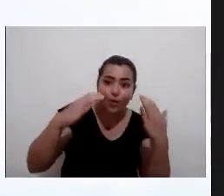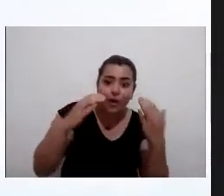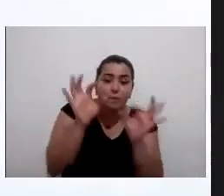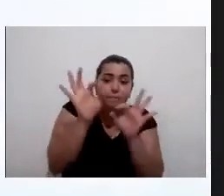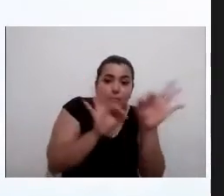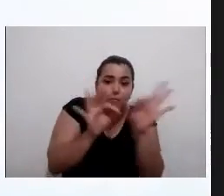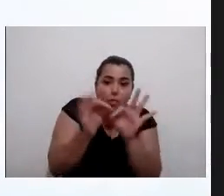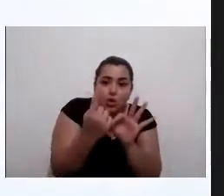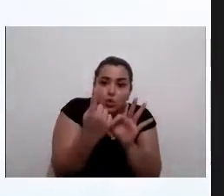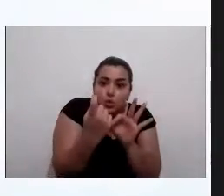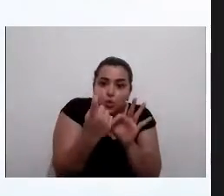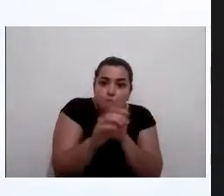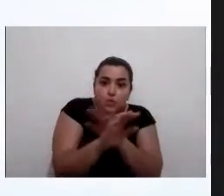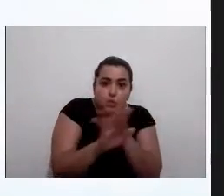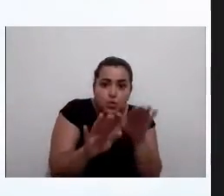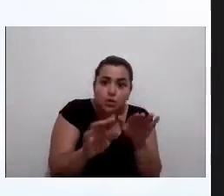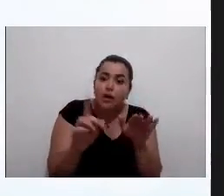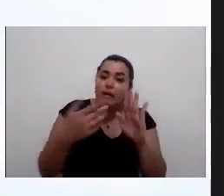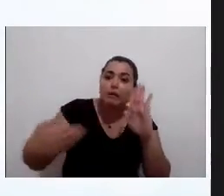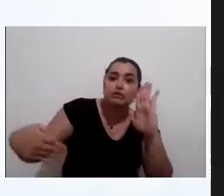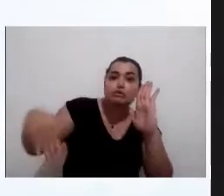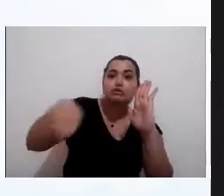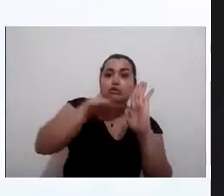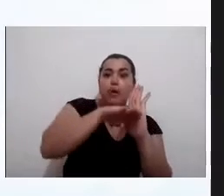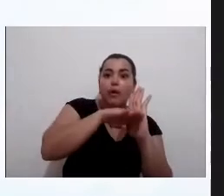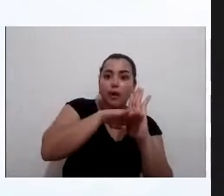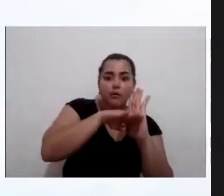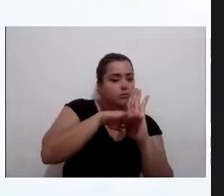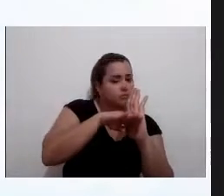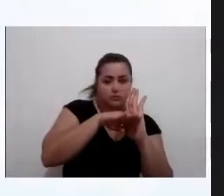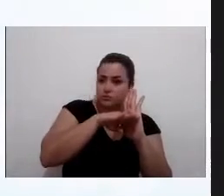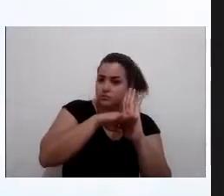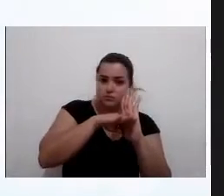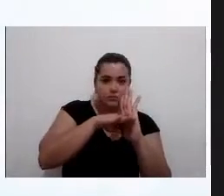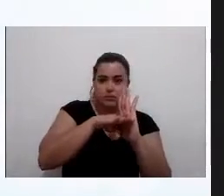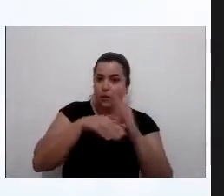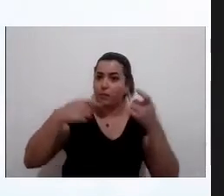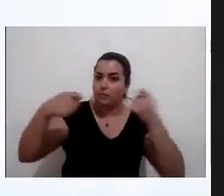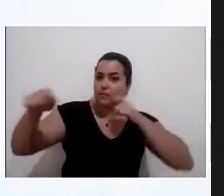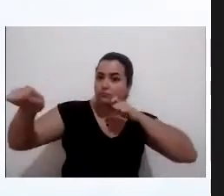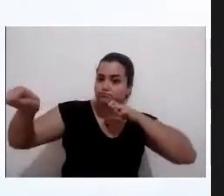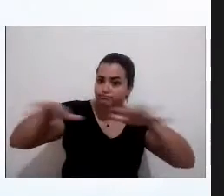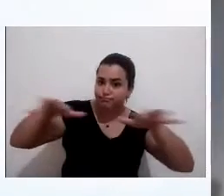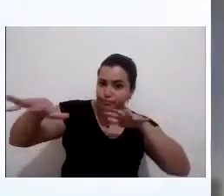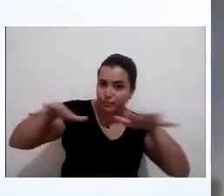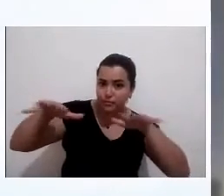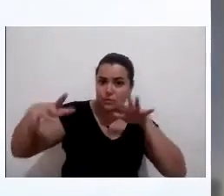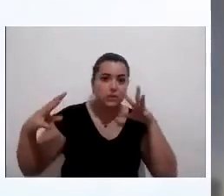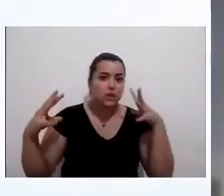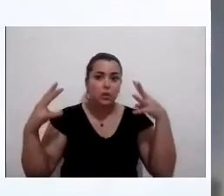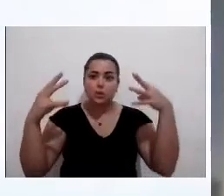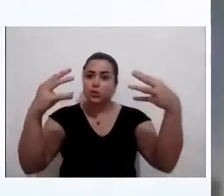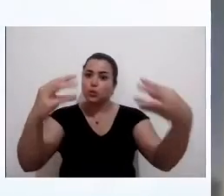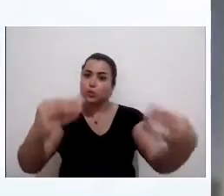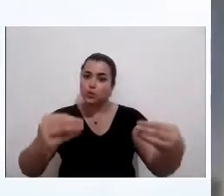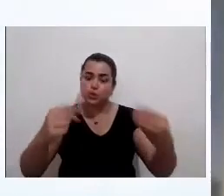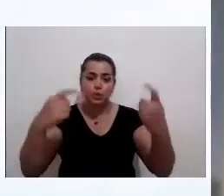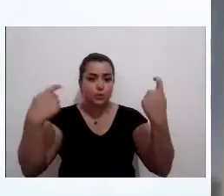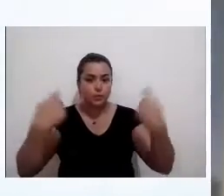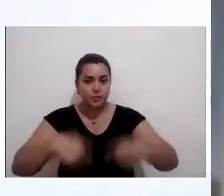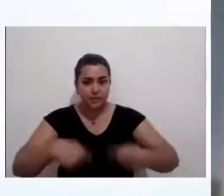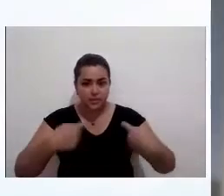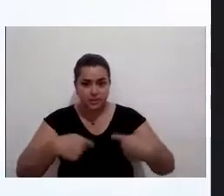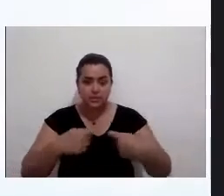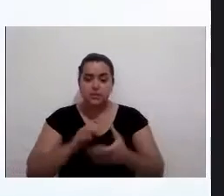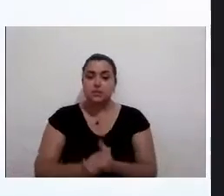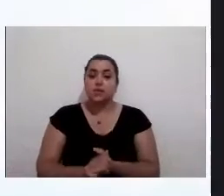lei burocrático, chega lá, faz a demanda, o deputado apresenta e fica lá para as calendas gregas. Não pode ser isso. Tem que ser uma articulação. Tem que ser